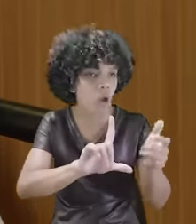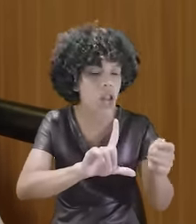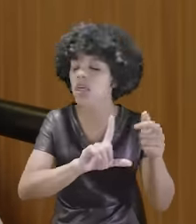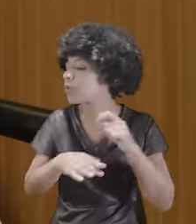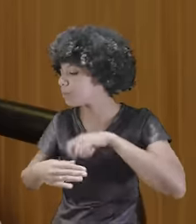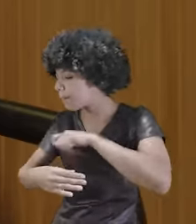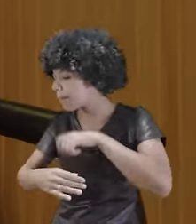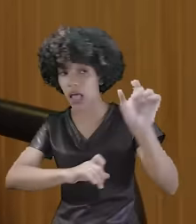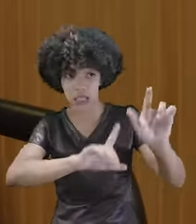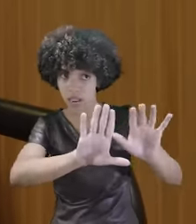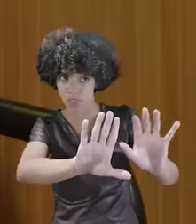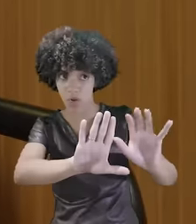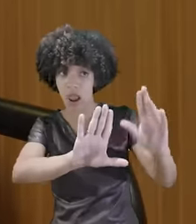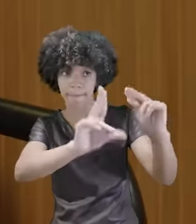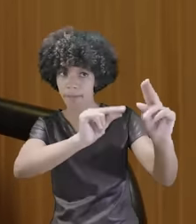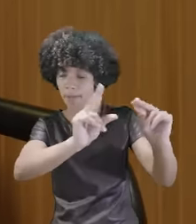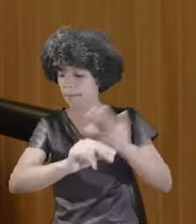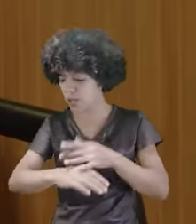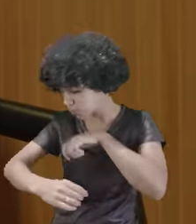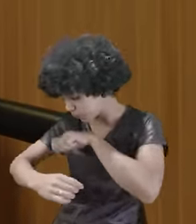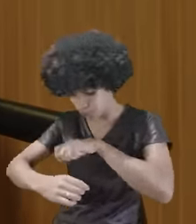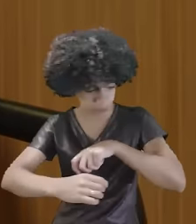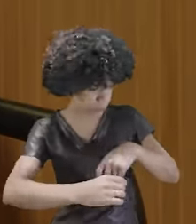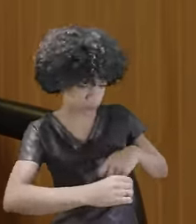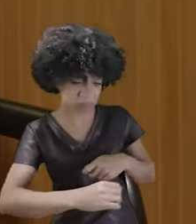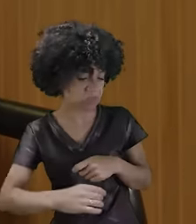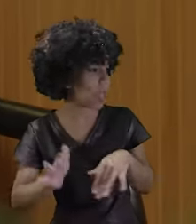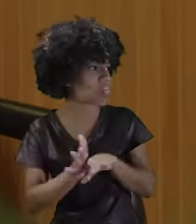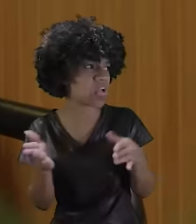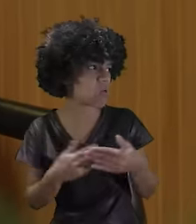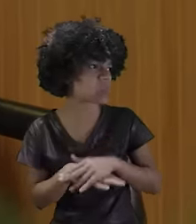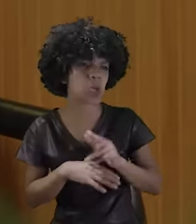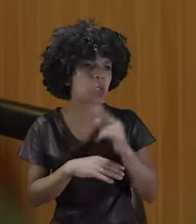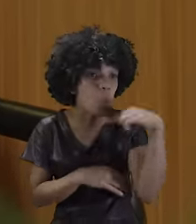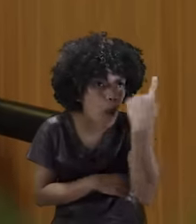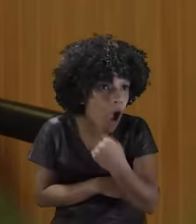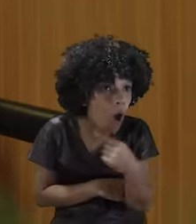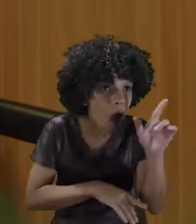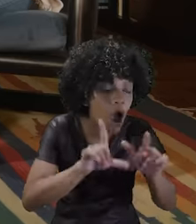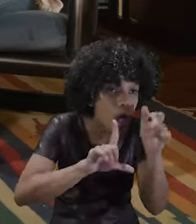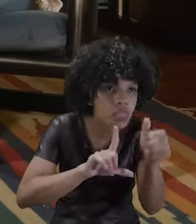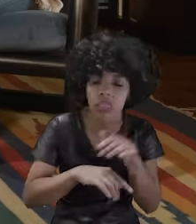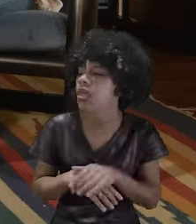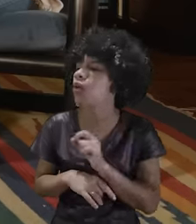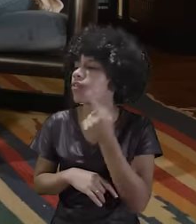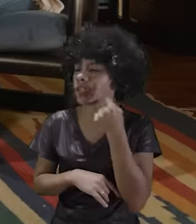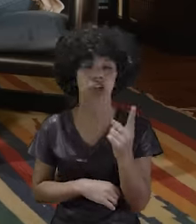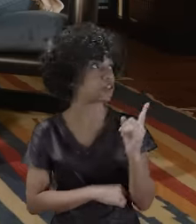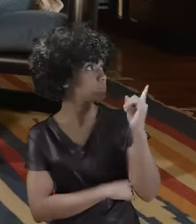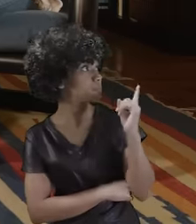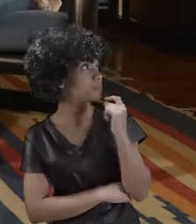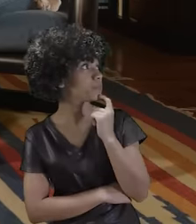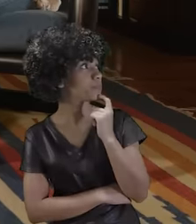ligando TV fazendo as coisas em casa não não fico na frente Até agora nunca nunca fiquei uma hora na frente do TV que que acha disso